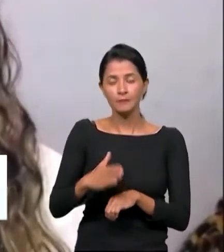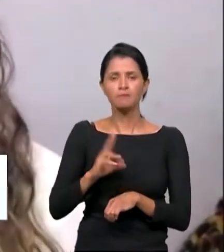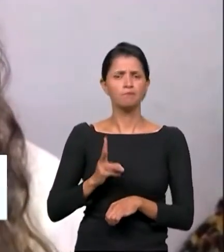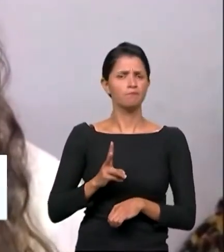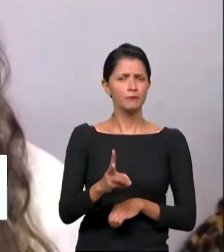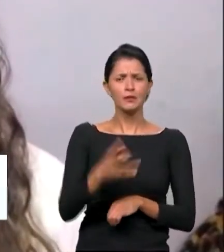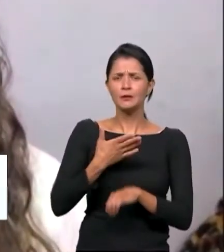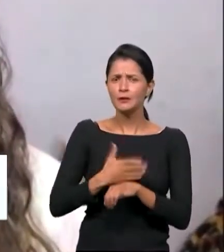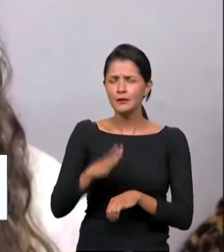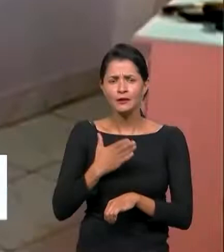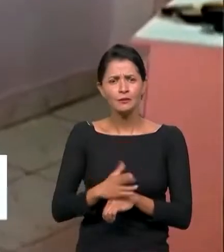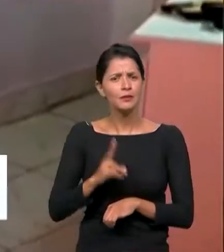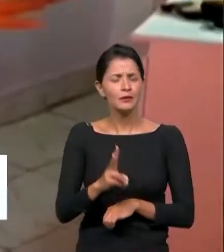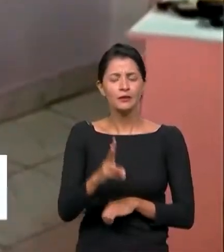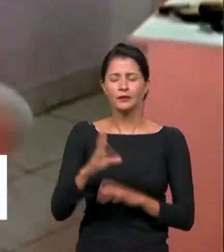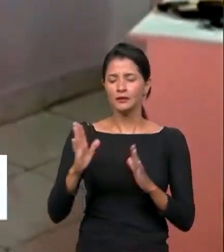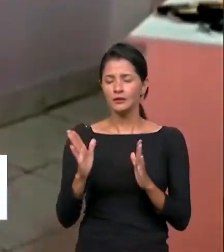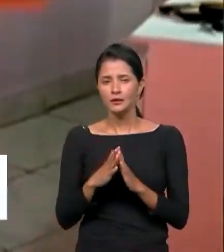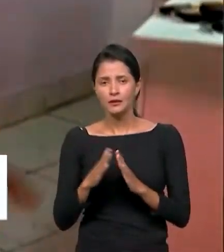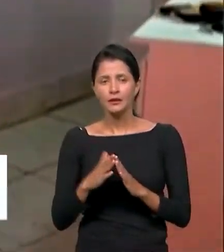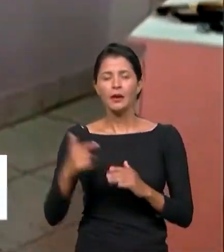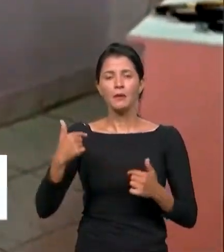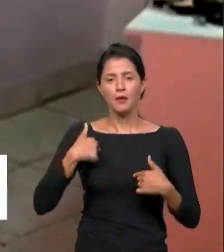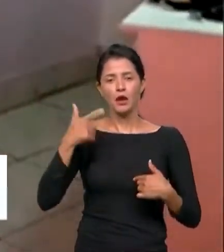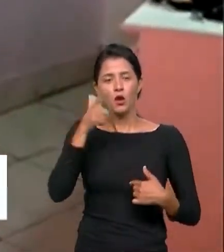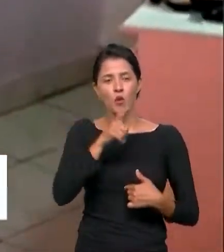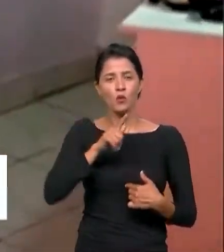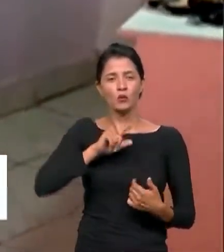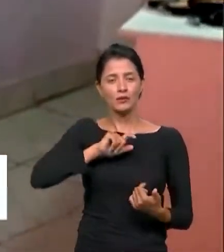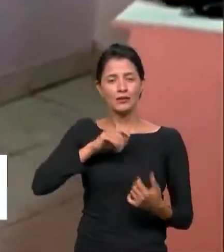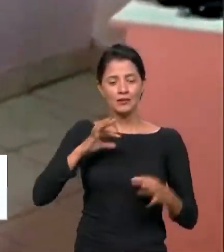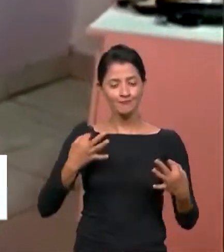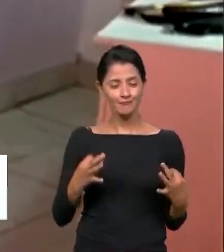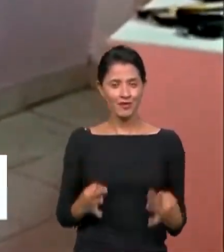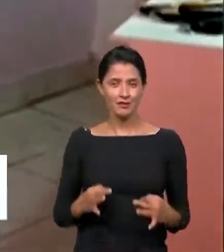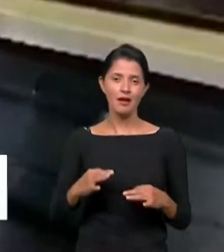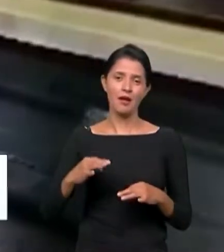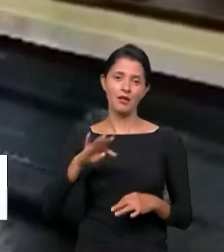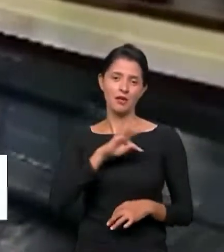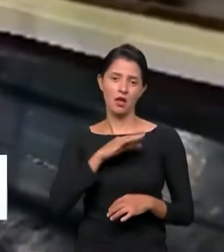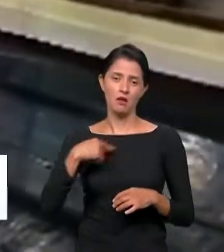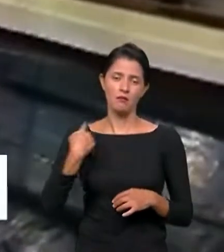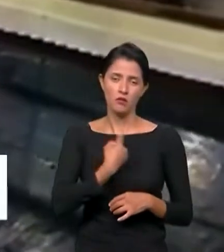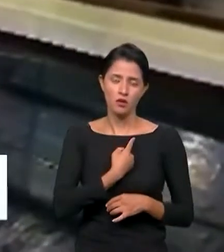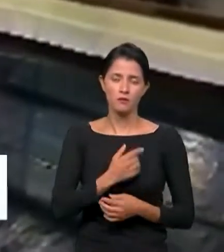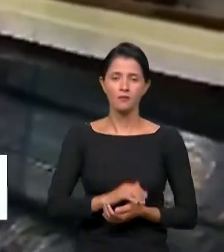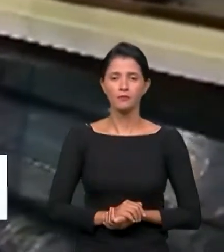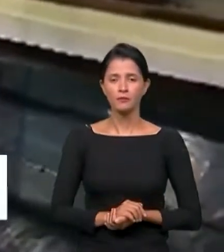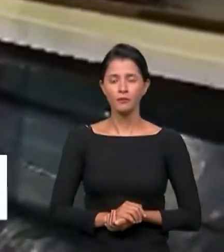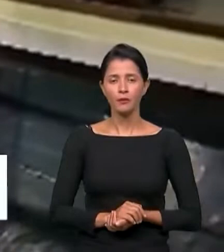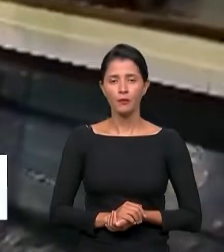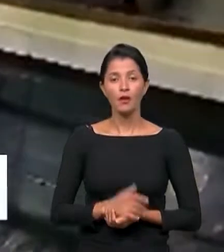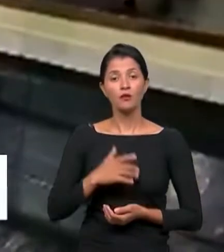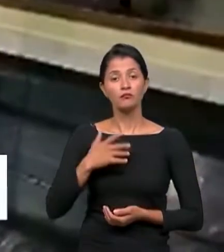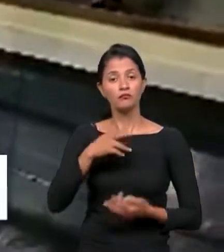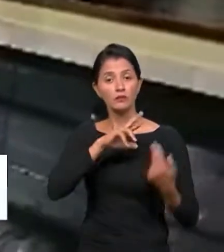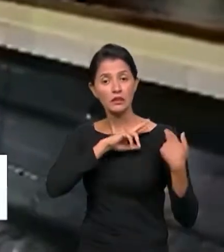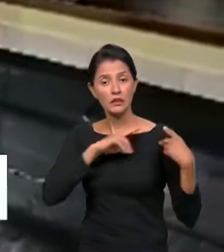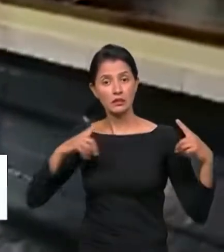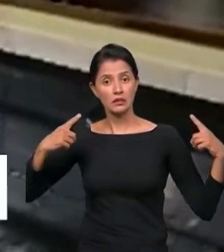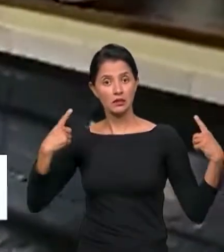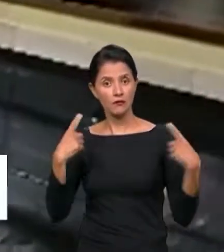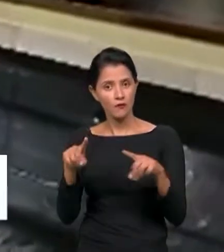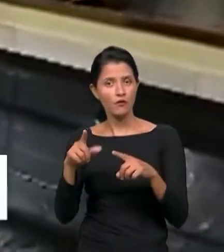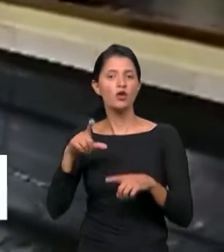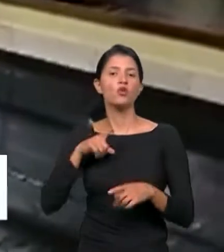sempre ensaiando em casa para poder me aperfeiçoar mais a minha técnica. Os desafios e responsabilidades, a